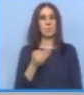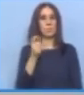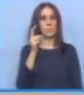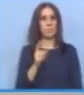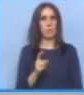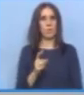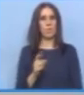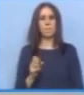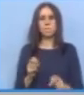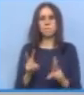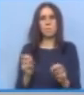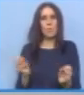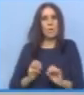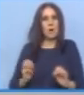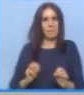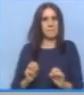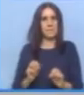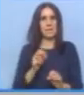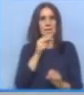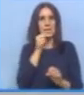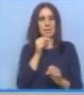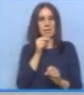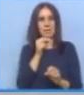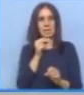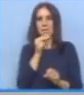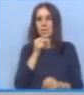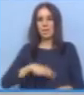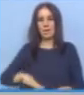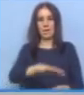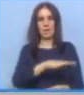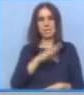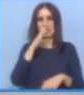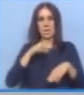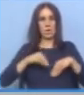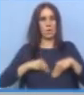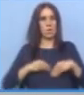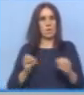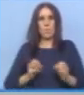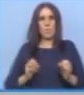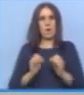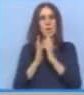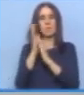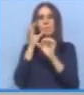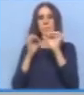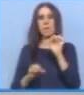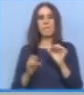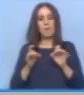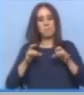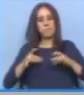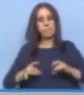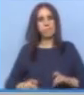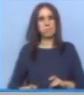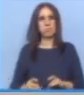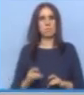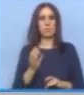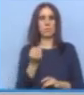pó impuro da terra que não acolhe a palavra de Deus é sacudida